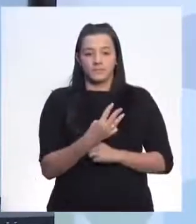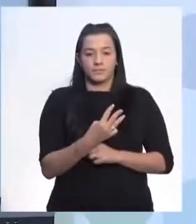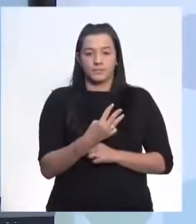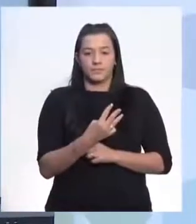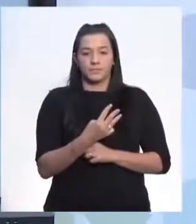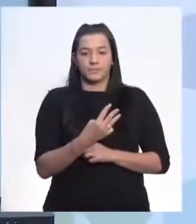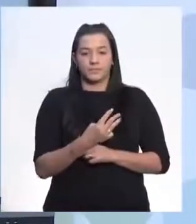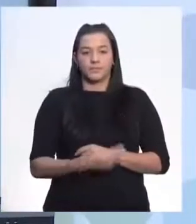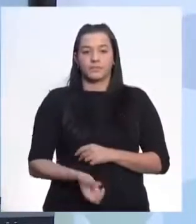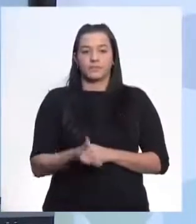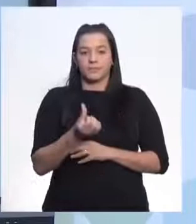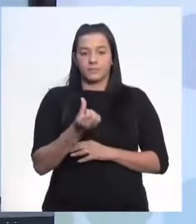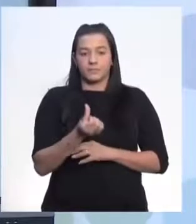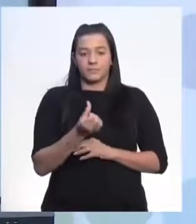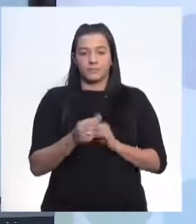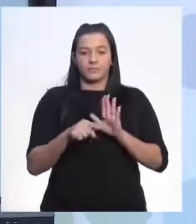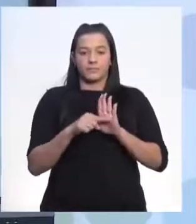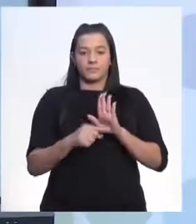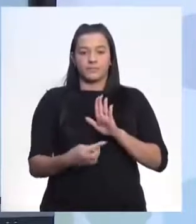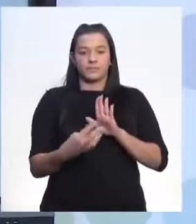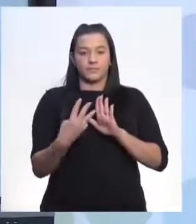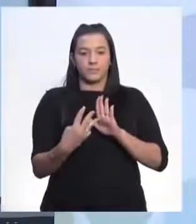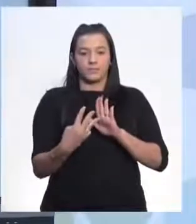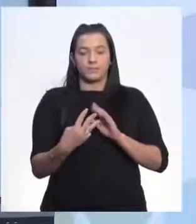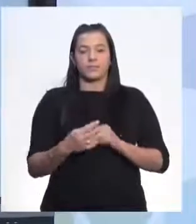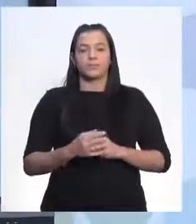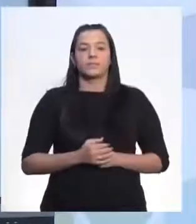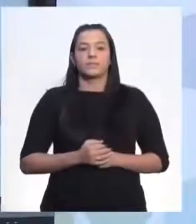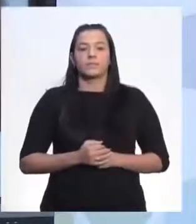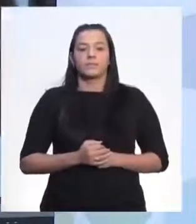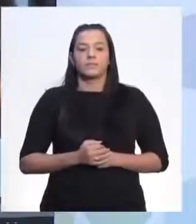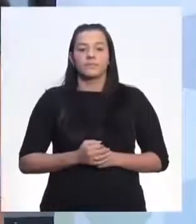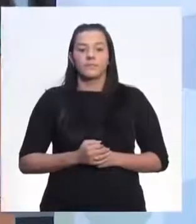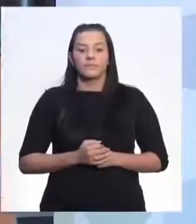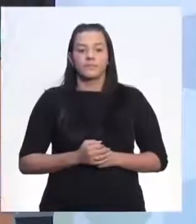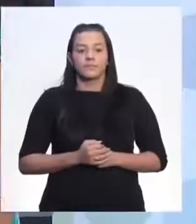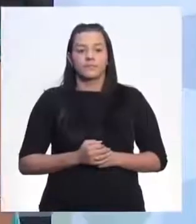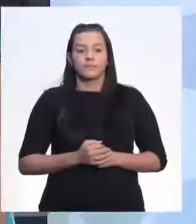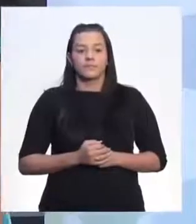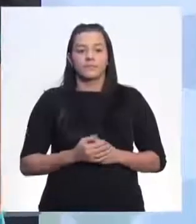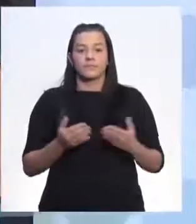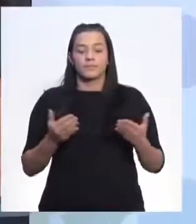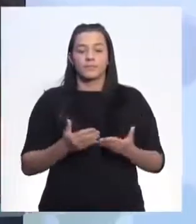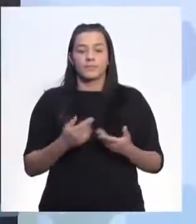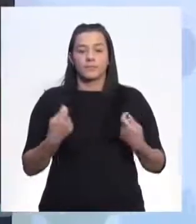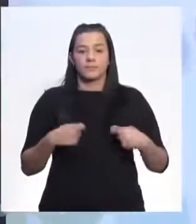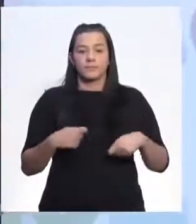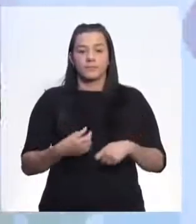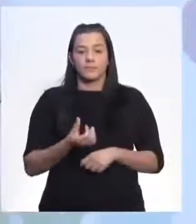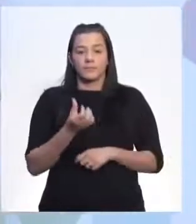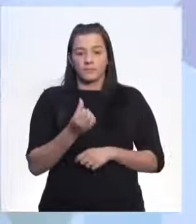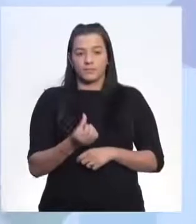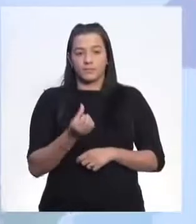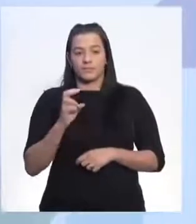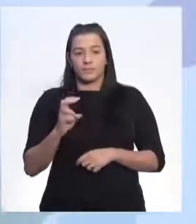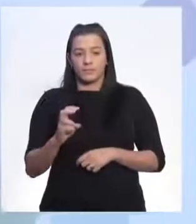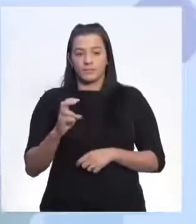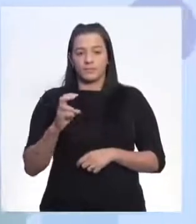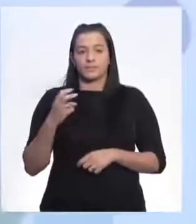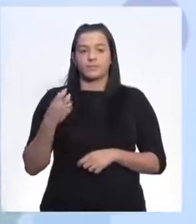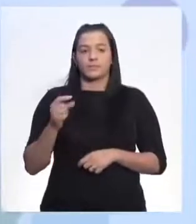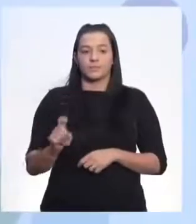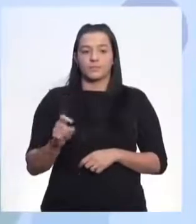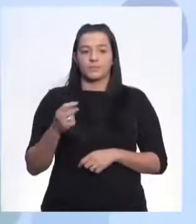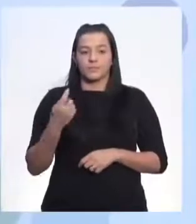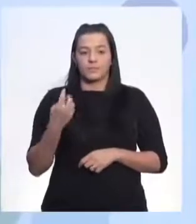fatorial, 6 menos 3 fatorial. Vou desenvolver o 6 vezes